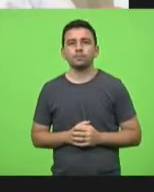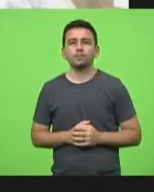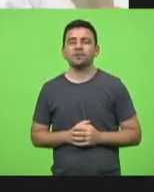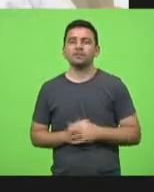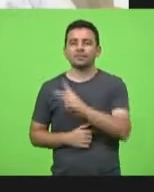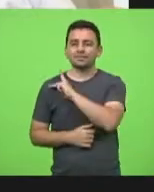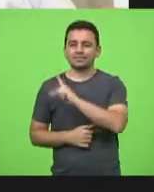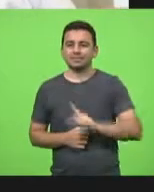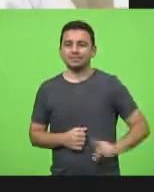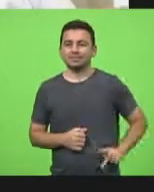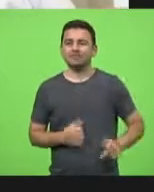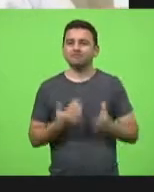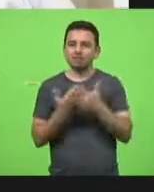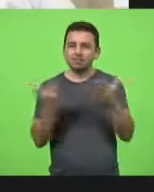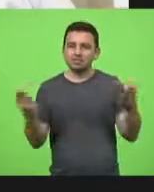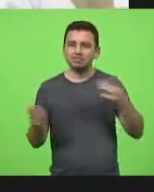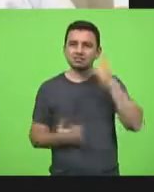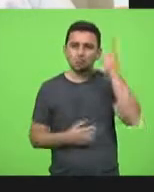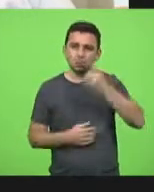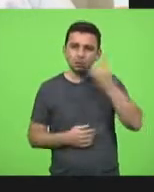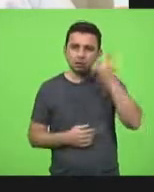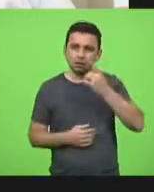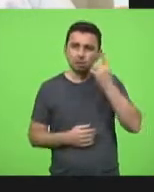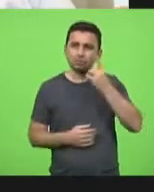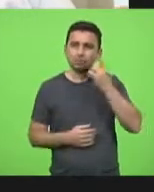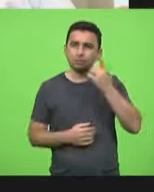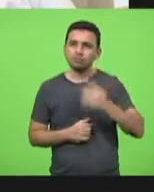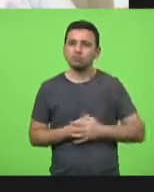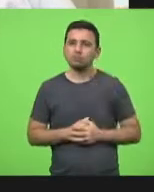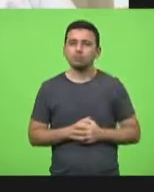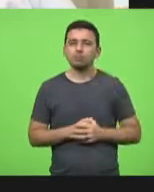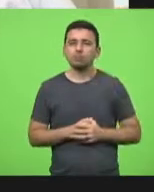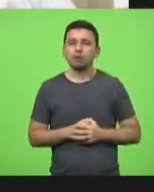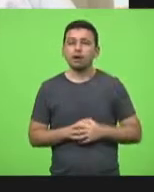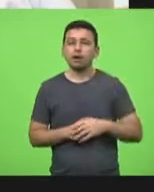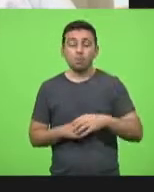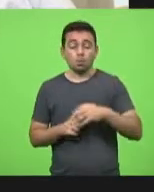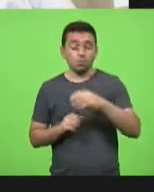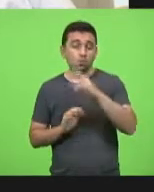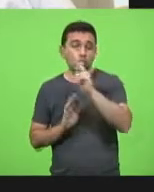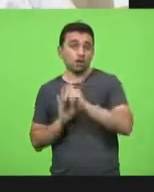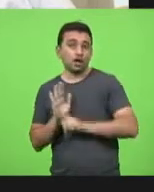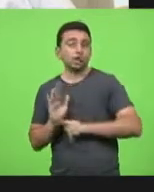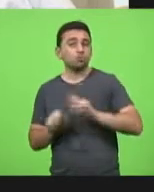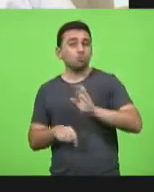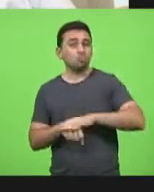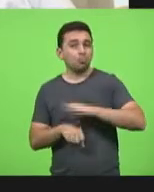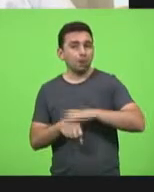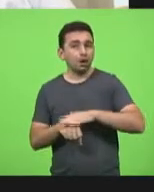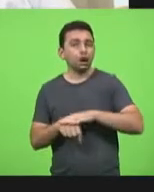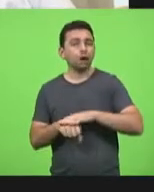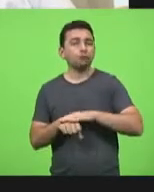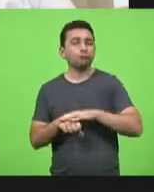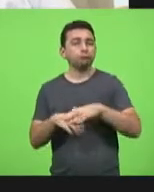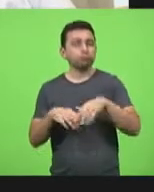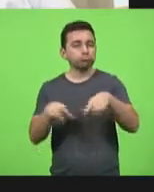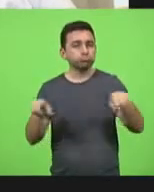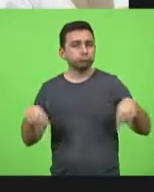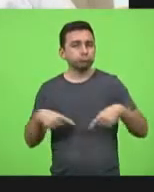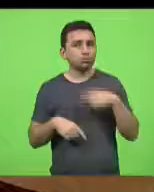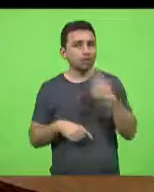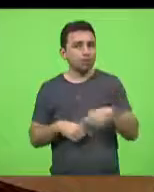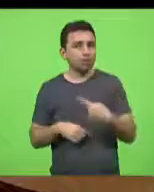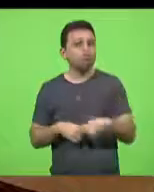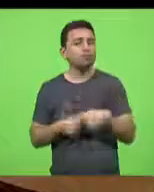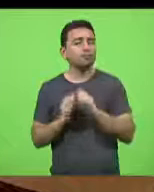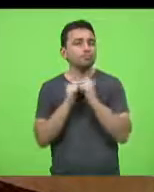Presidente, senhores deputados, esse projeto é de autoria da mesa da Assembleia Legislativa e